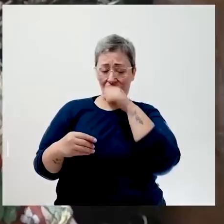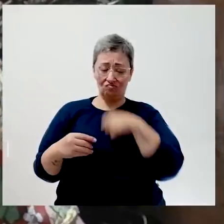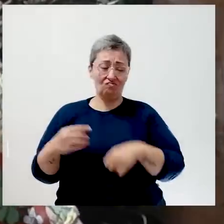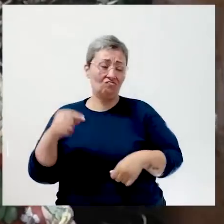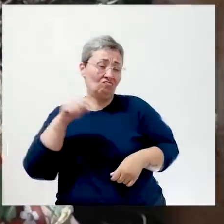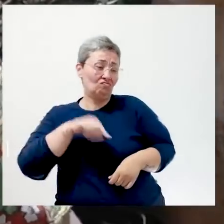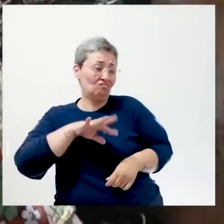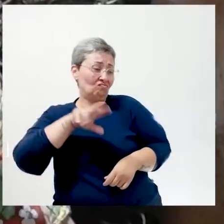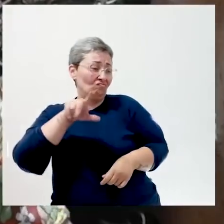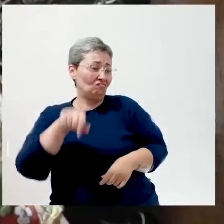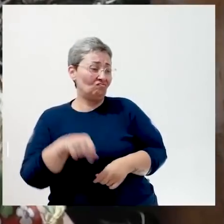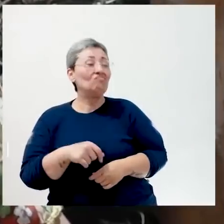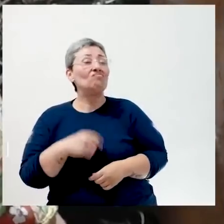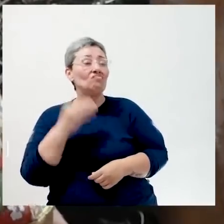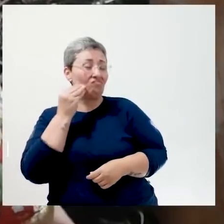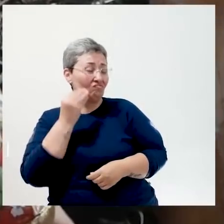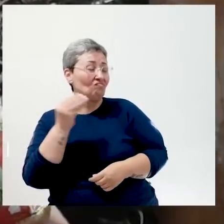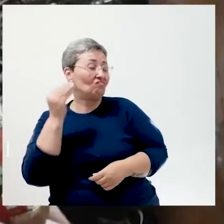Então eu vou roubar.